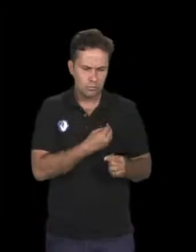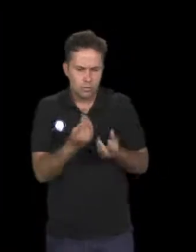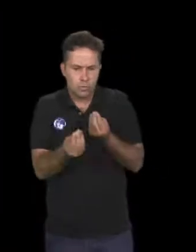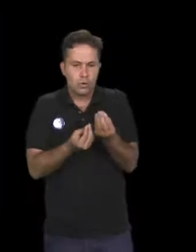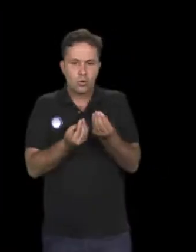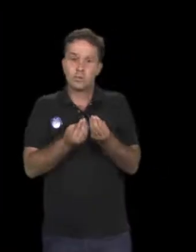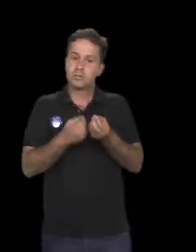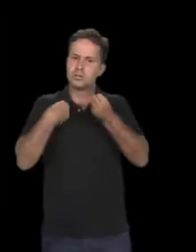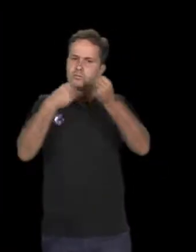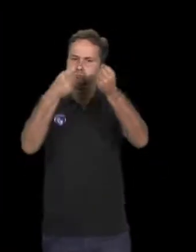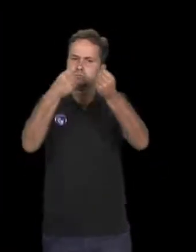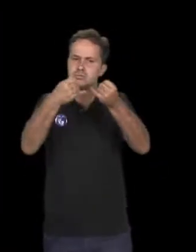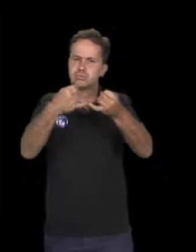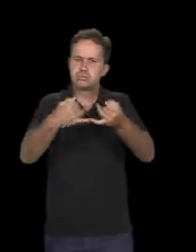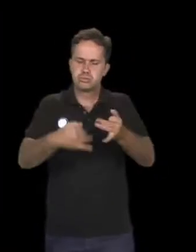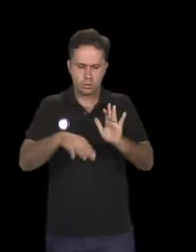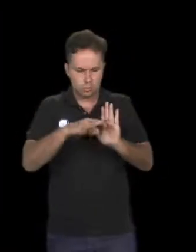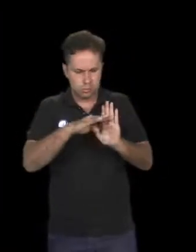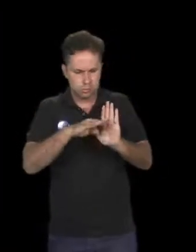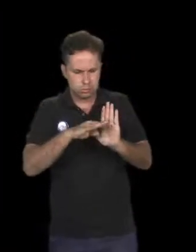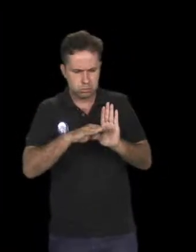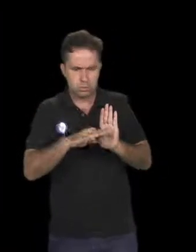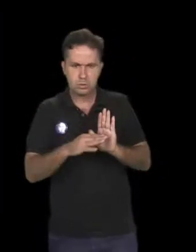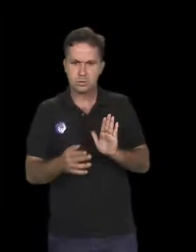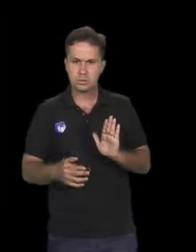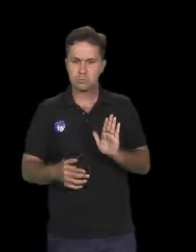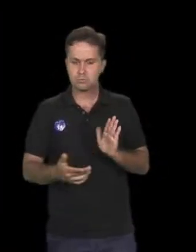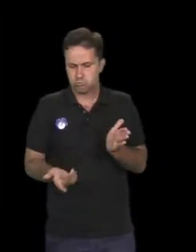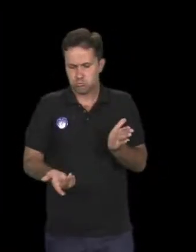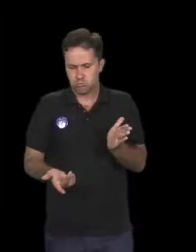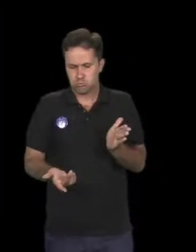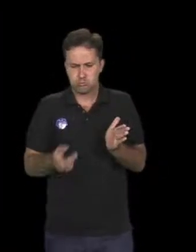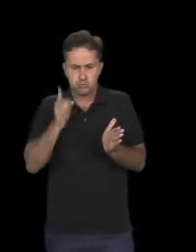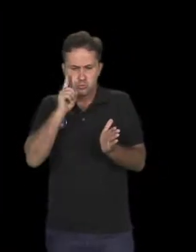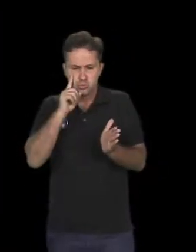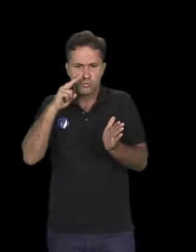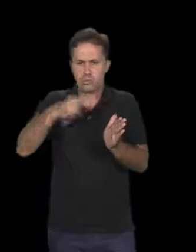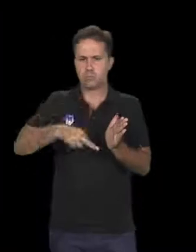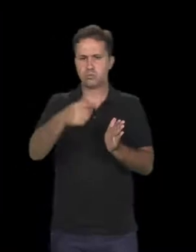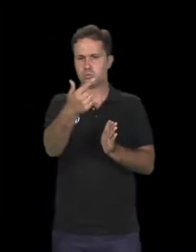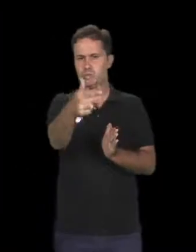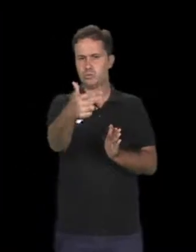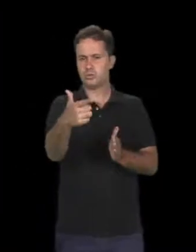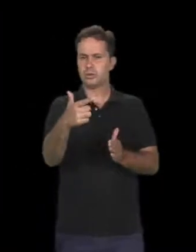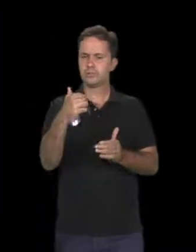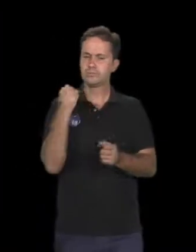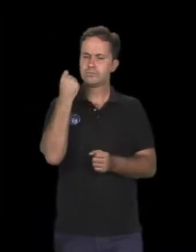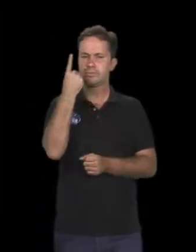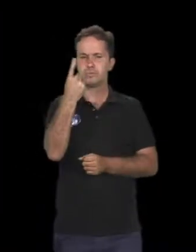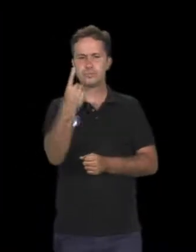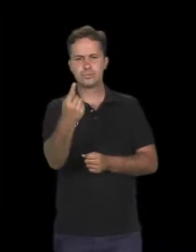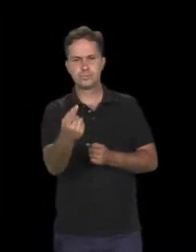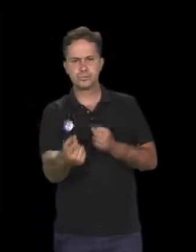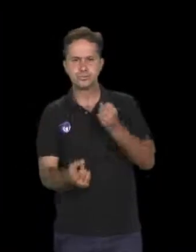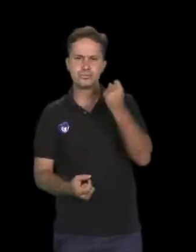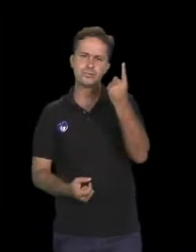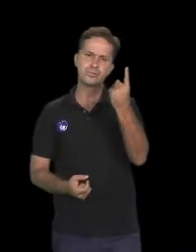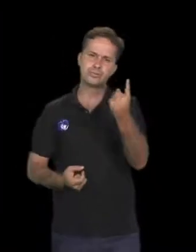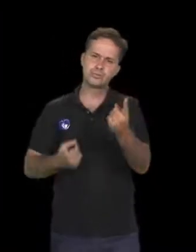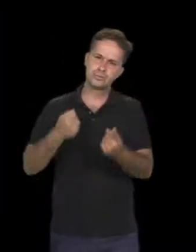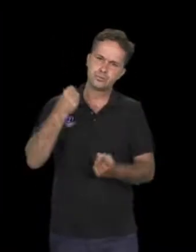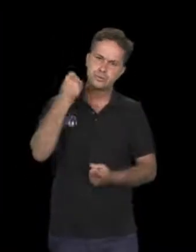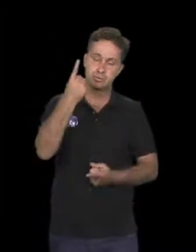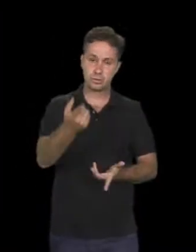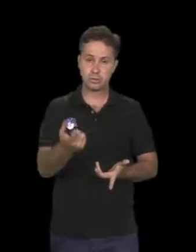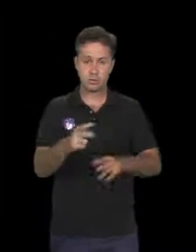de ciência. Os cientistas aparecem falando só sobre o que eles fazem, sobre as conclusões, sobre as aplicações,